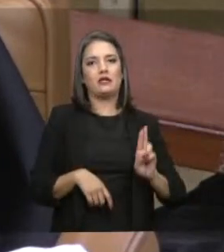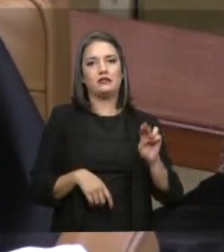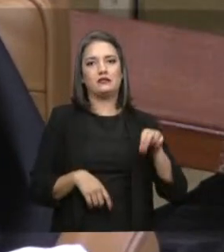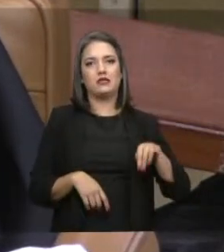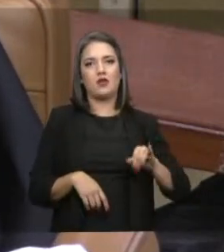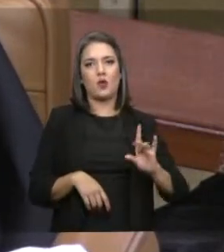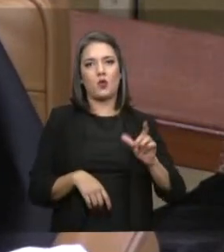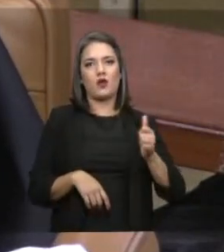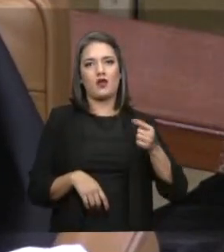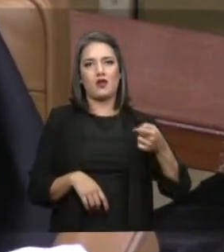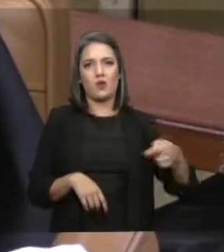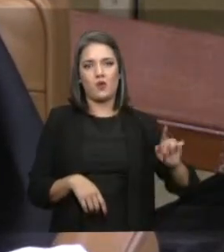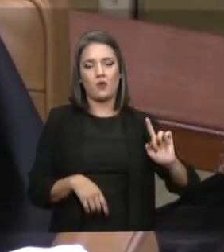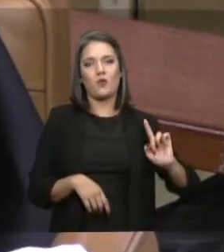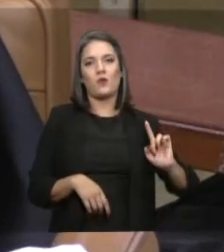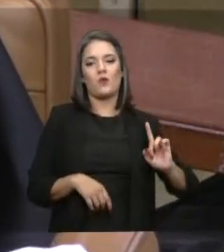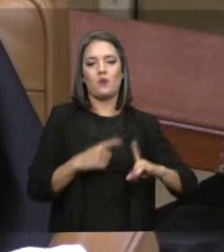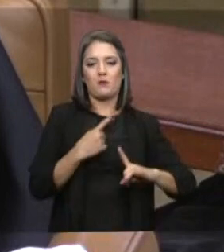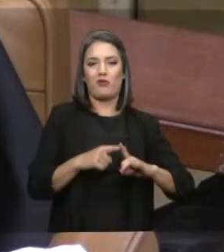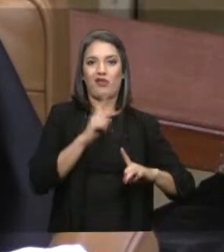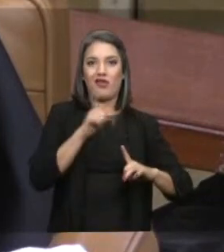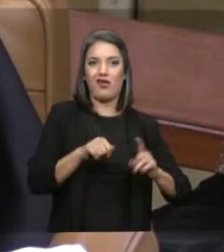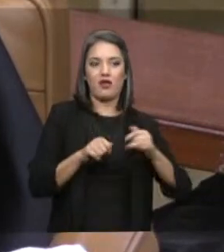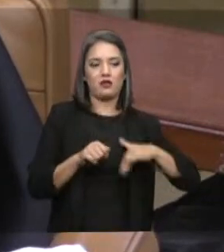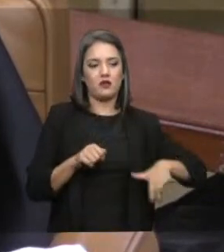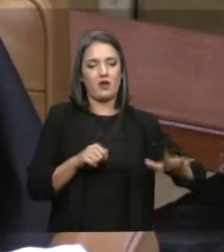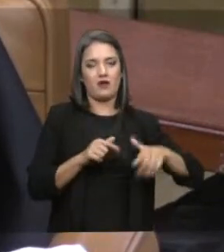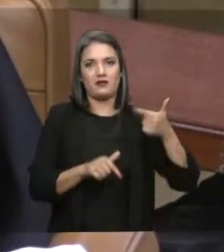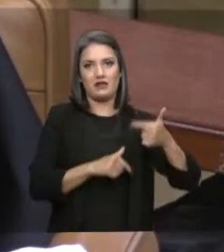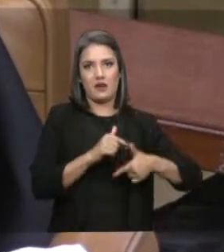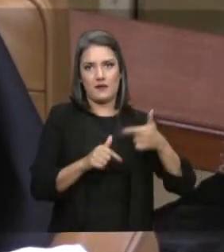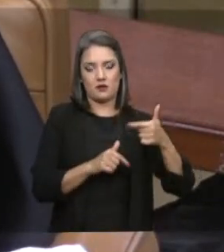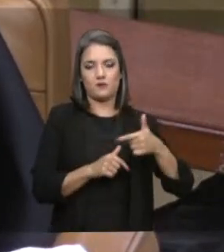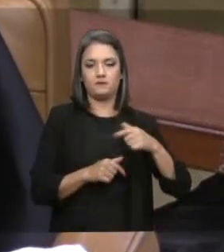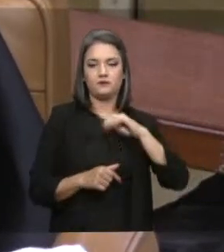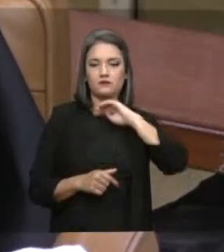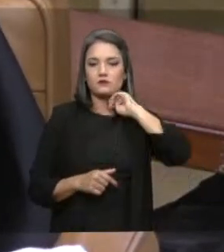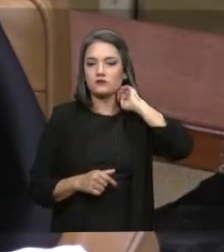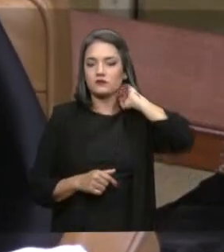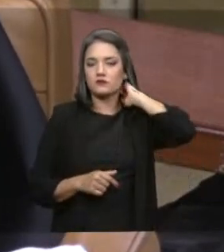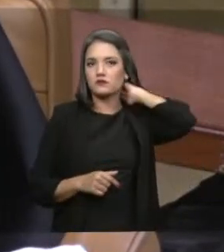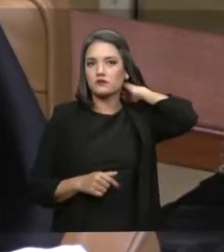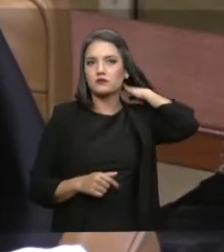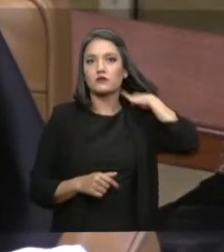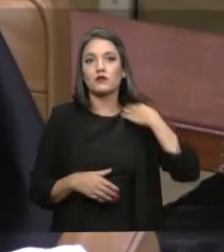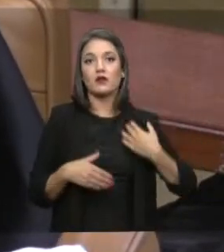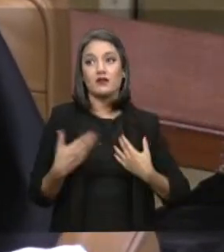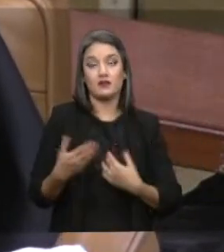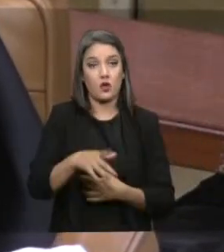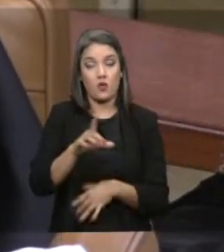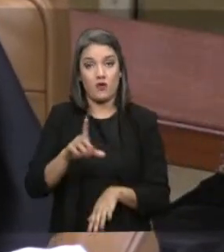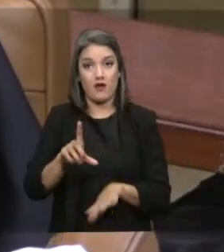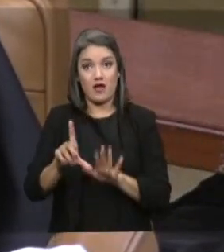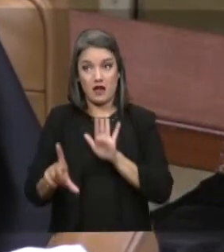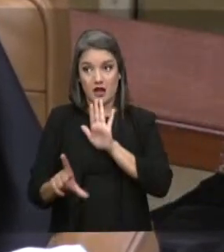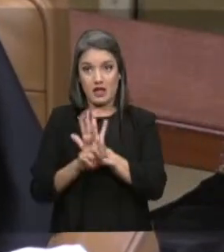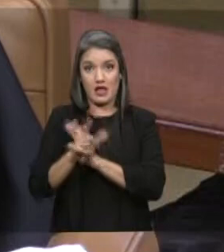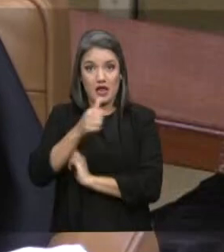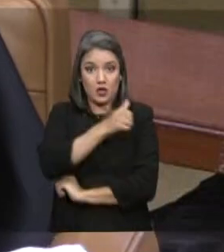Legislativa privativa da União ou seja aquela lei Fluminense